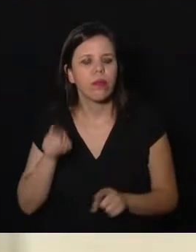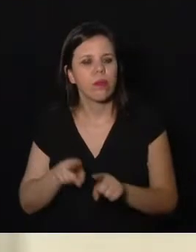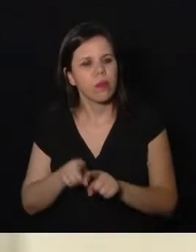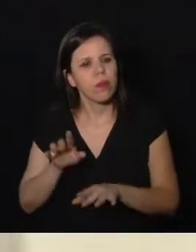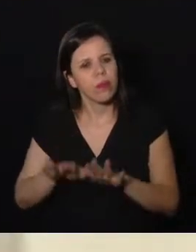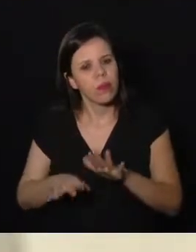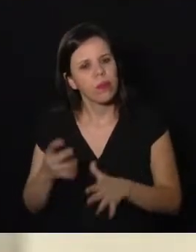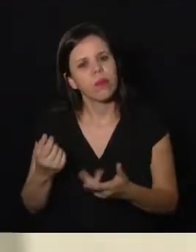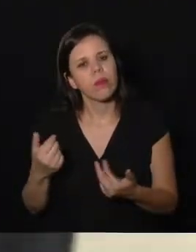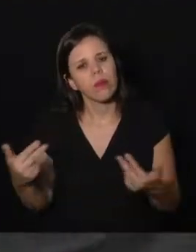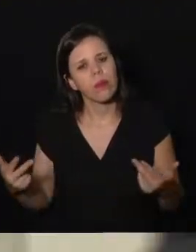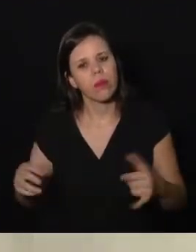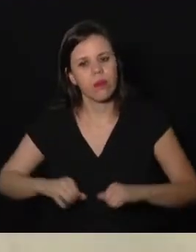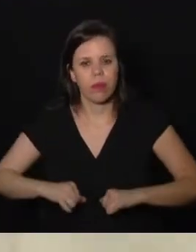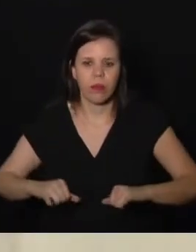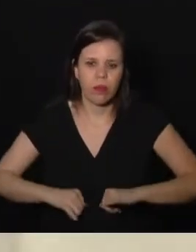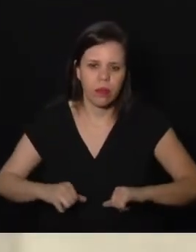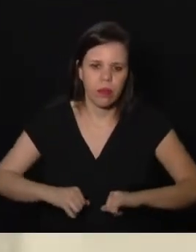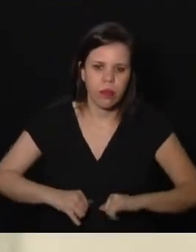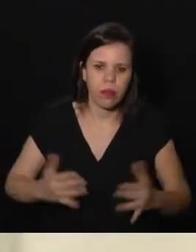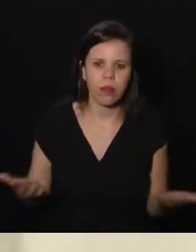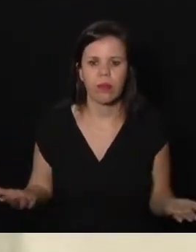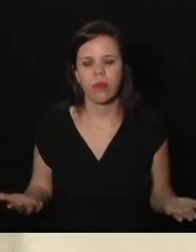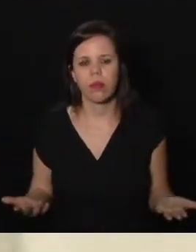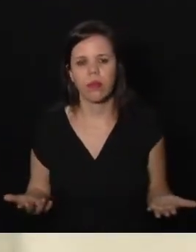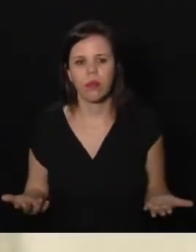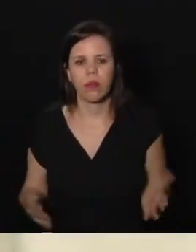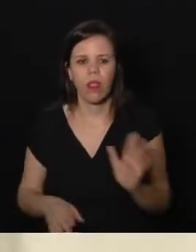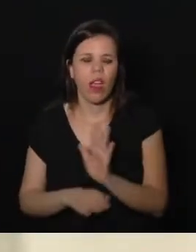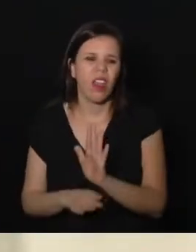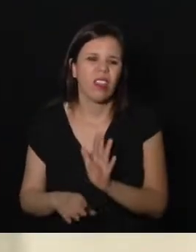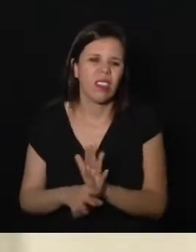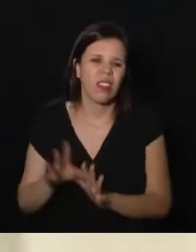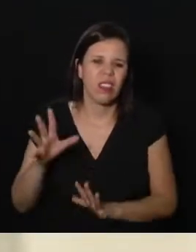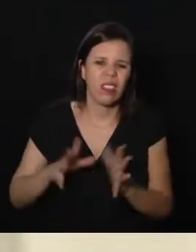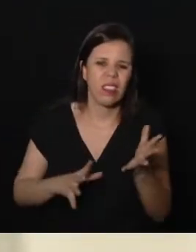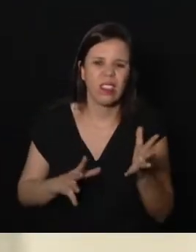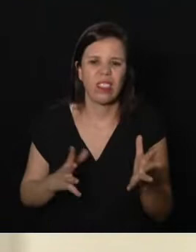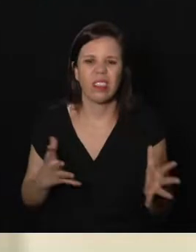vezes, algum tipo de sofrimento e causa